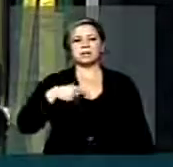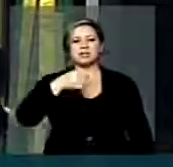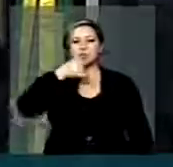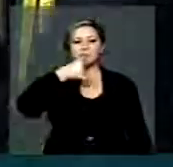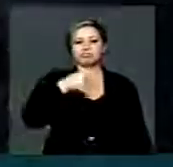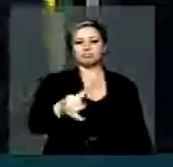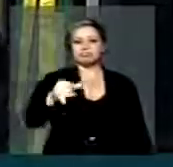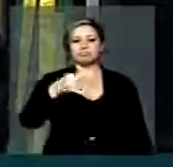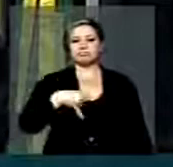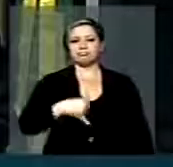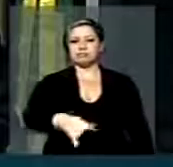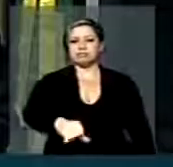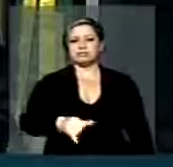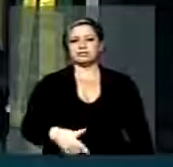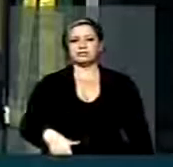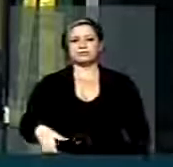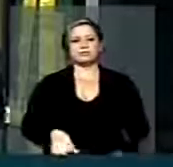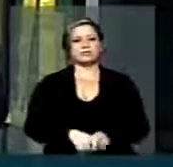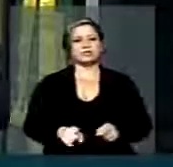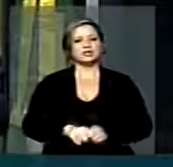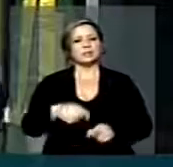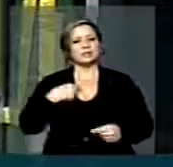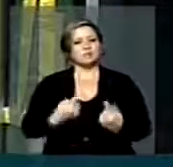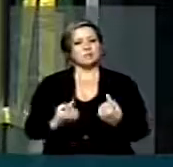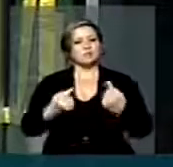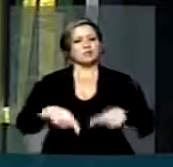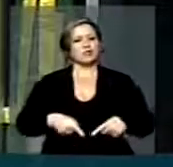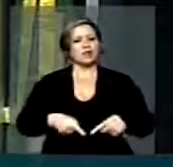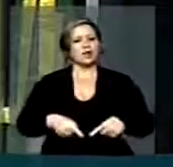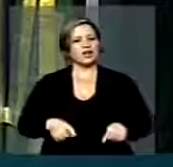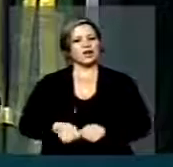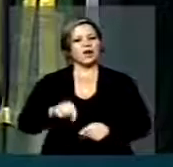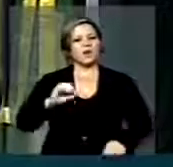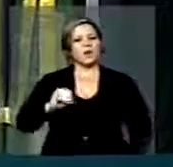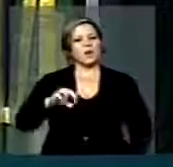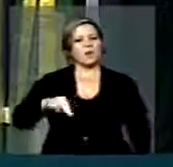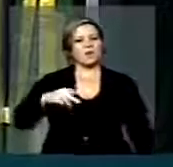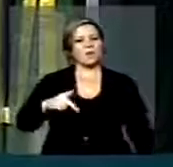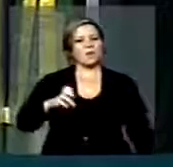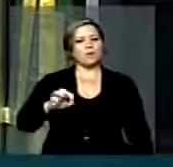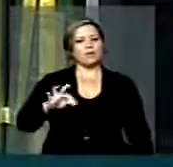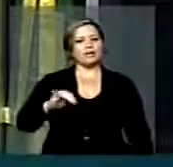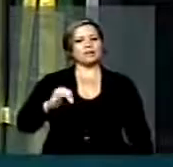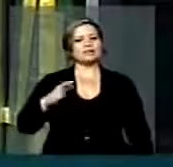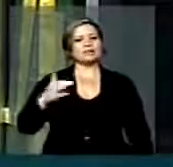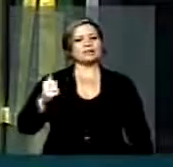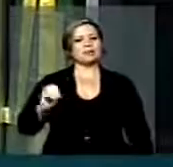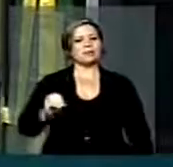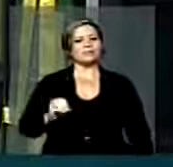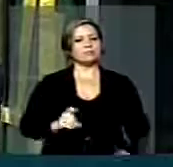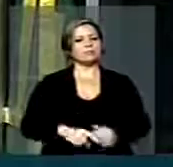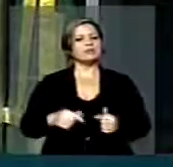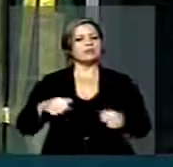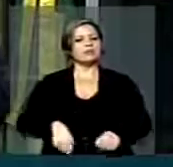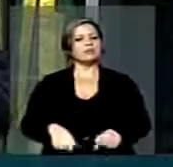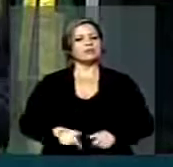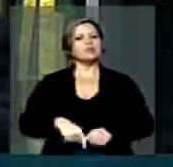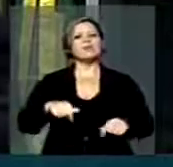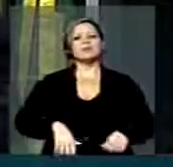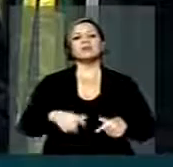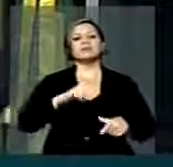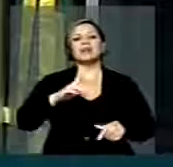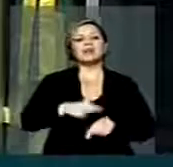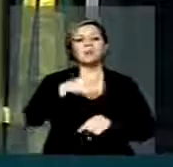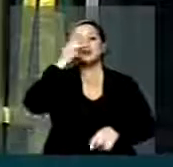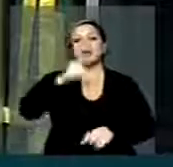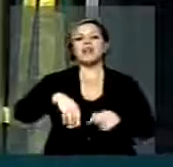capitalismo no Brasil, é preciso competição. Onde há competição, nós somos os melhores do mundo no Brasil, é no futebol,